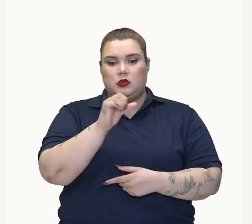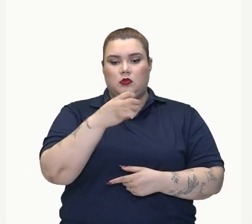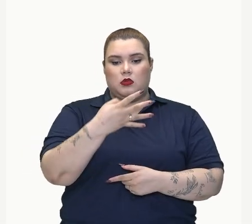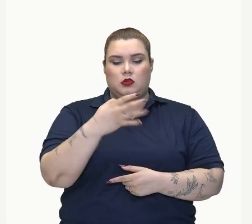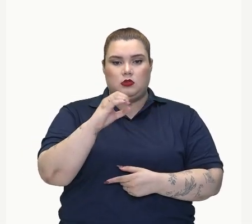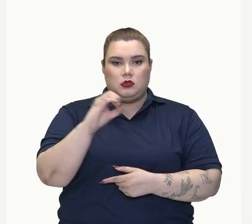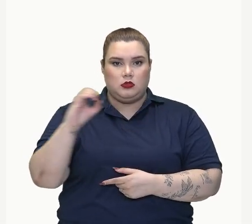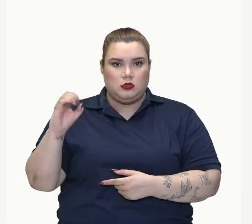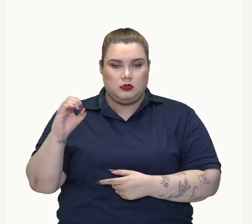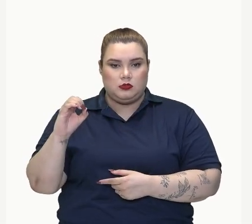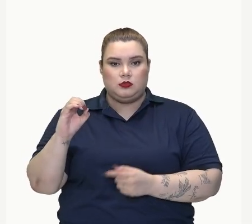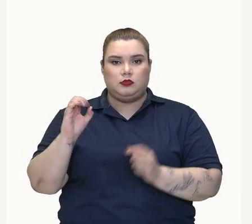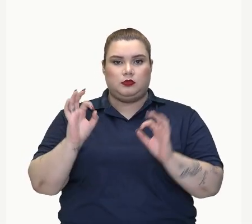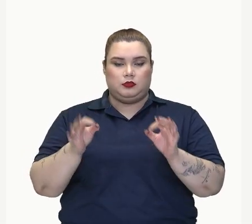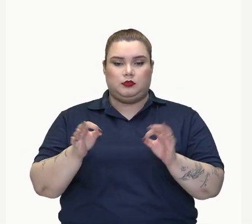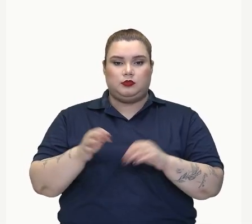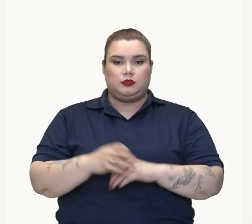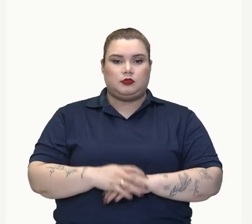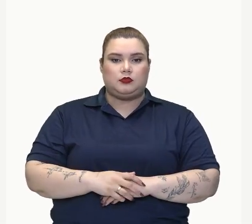a gente vai ter então